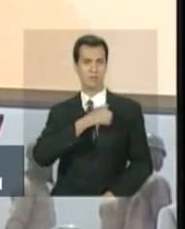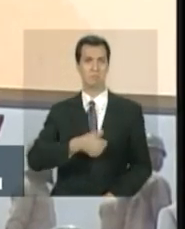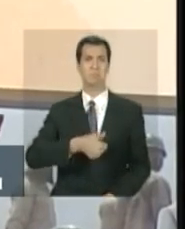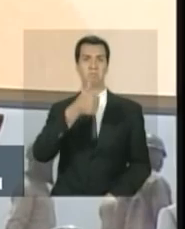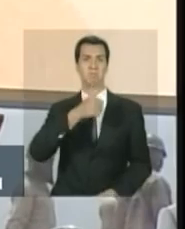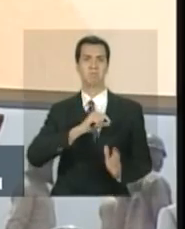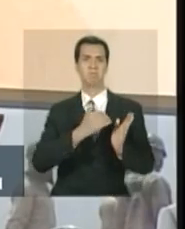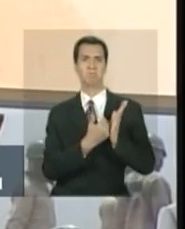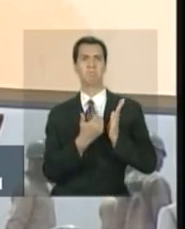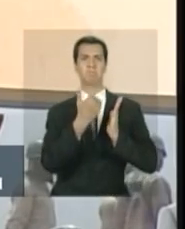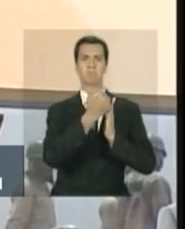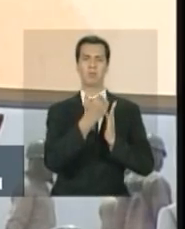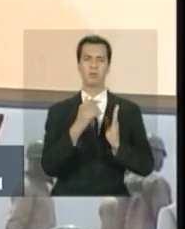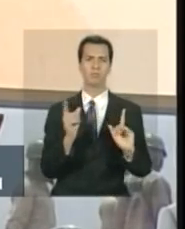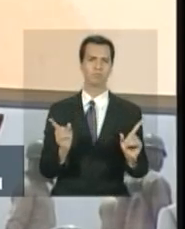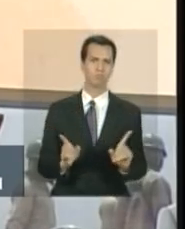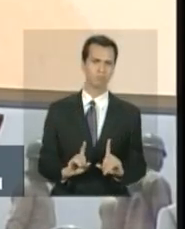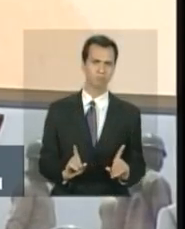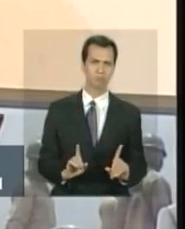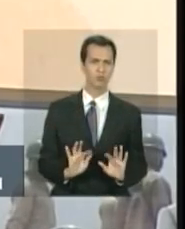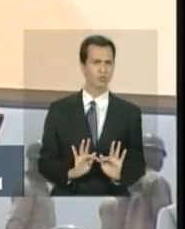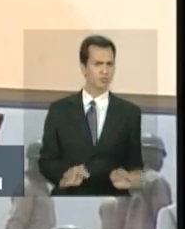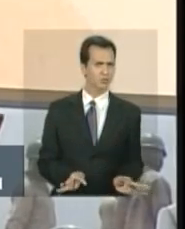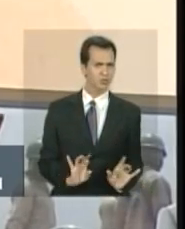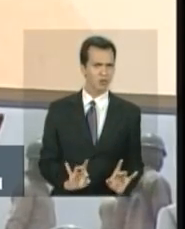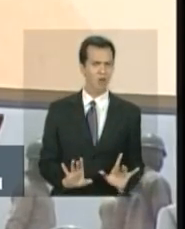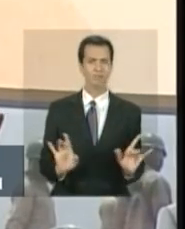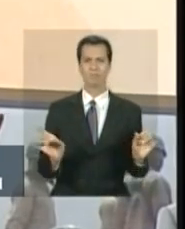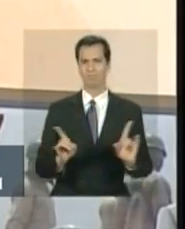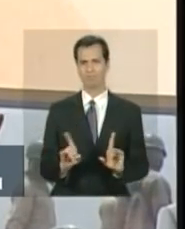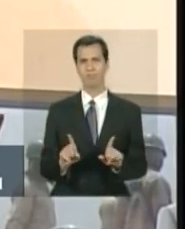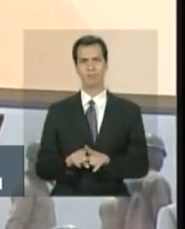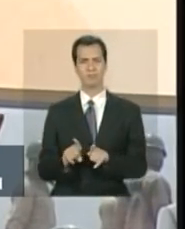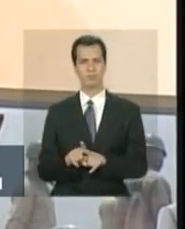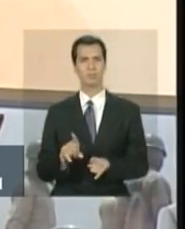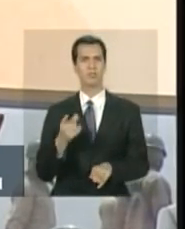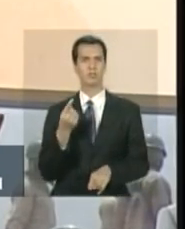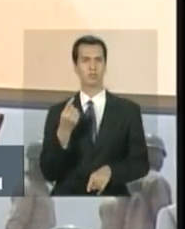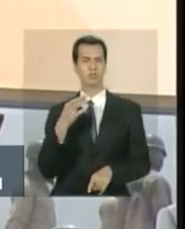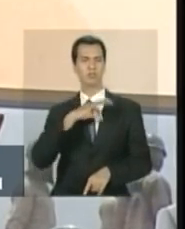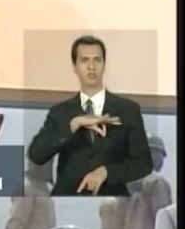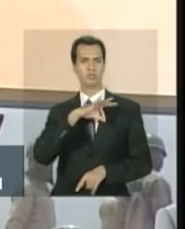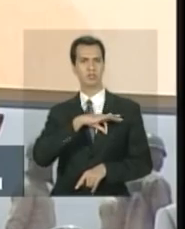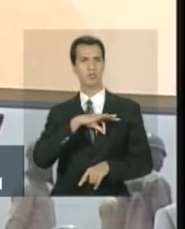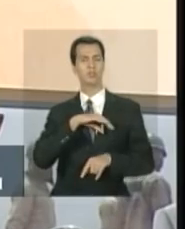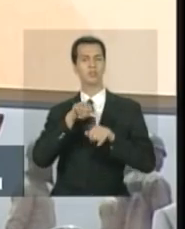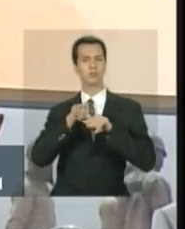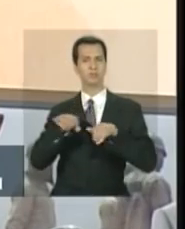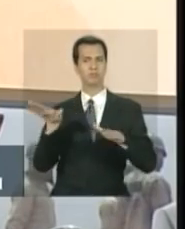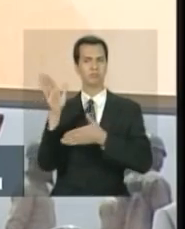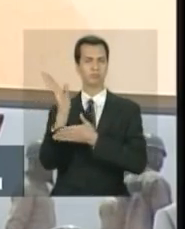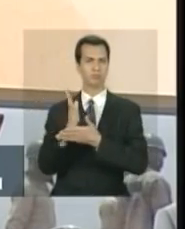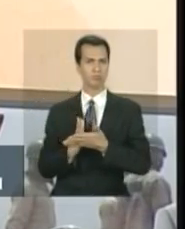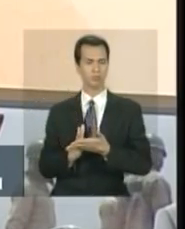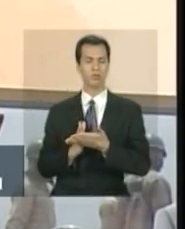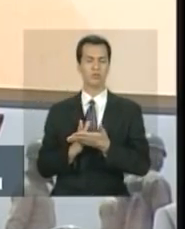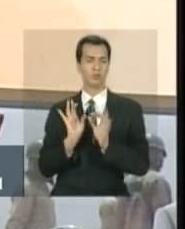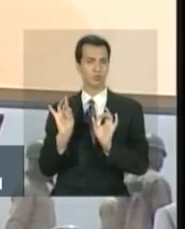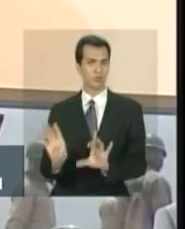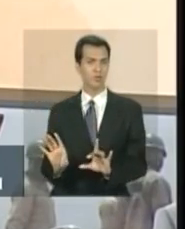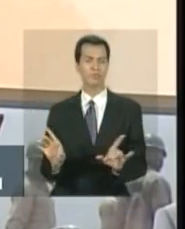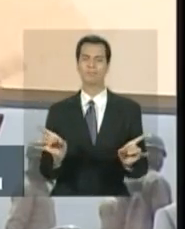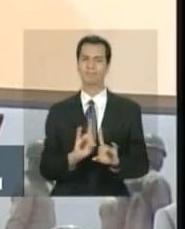só melhor distribuição da renda que a gente recebe, mas é